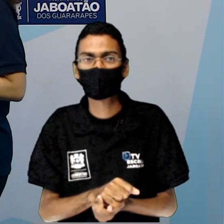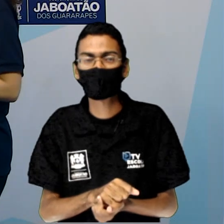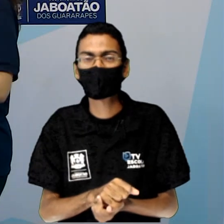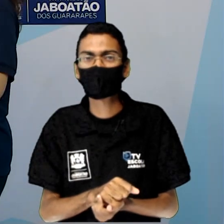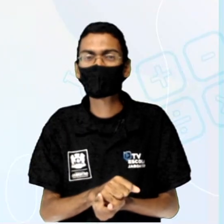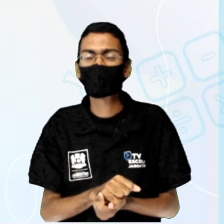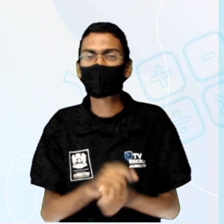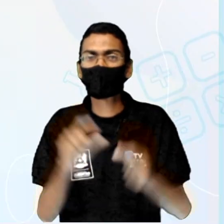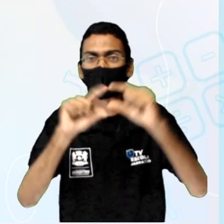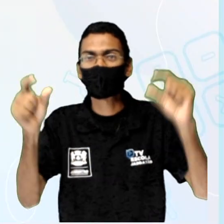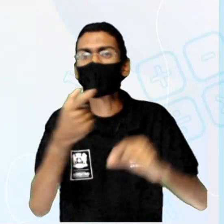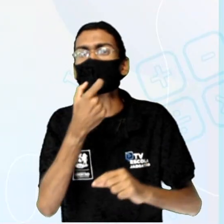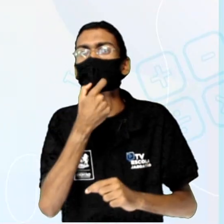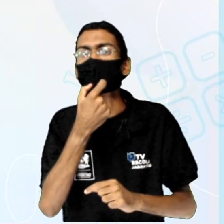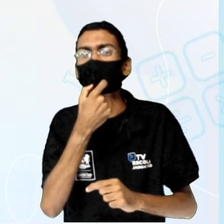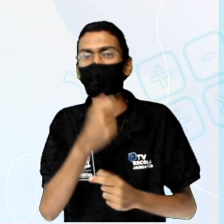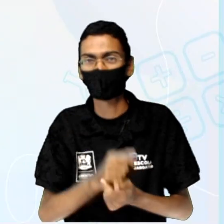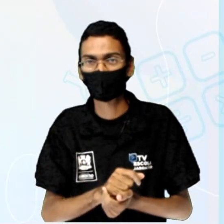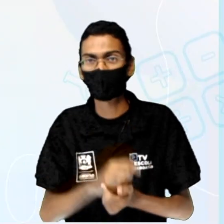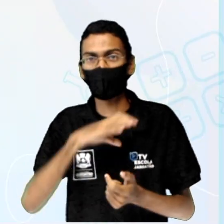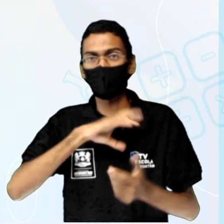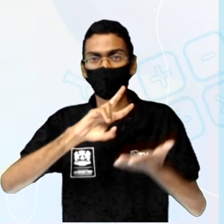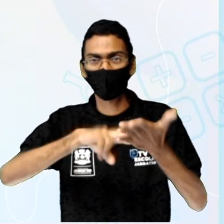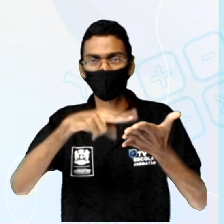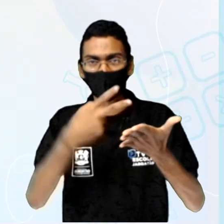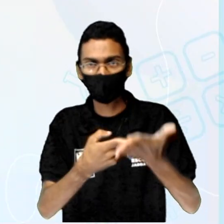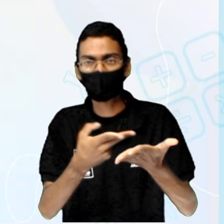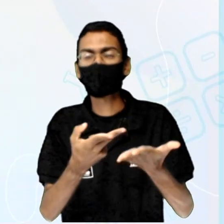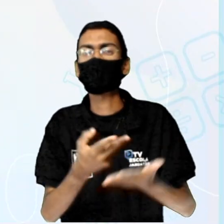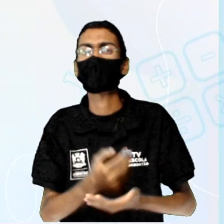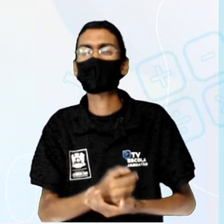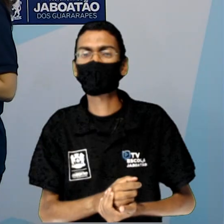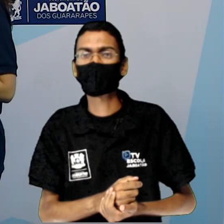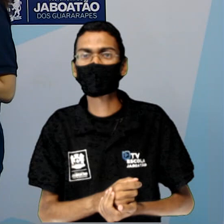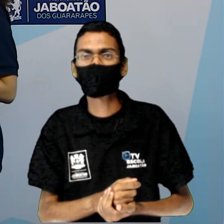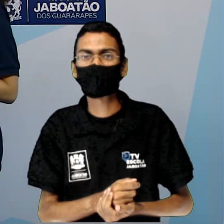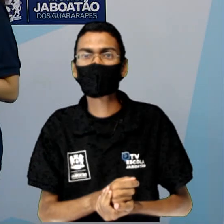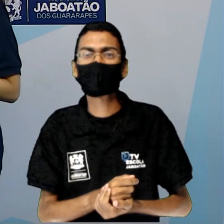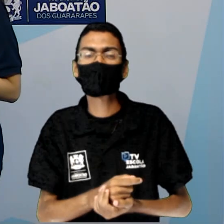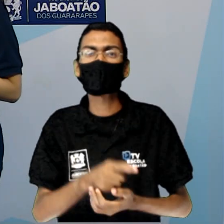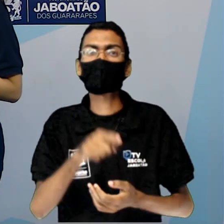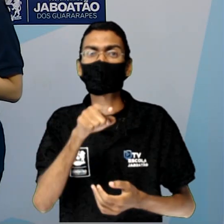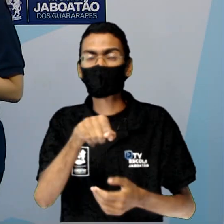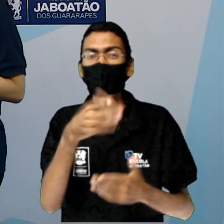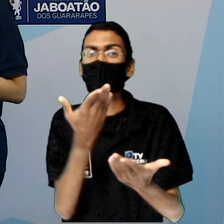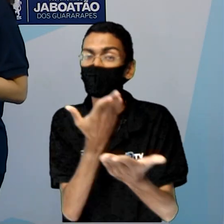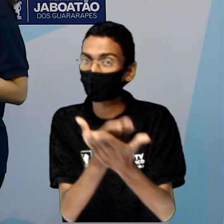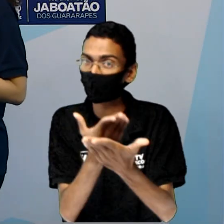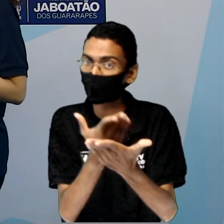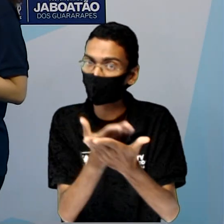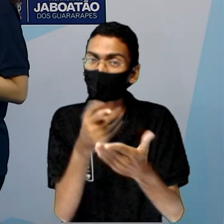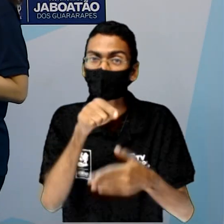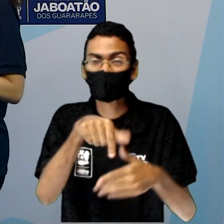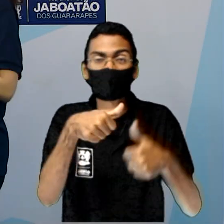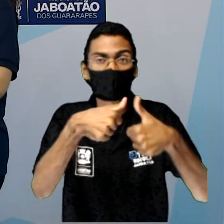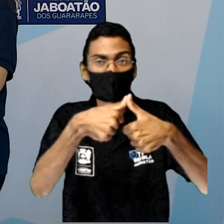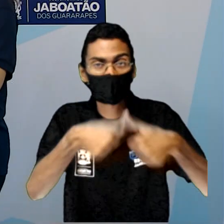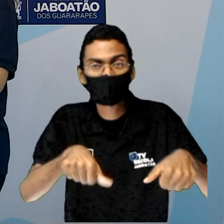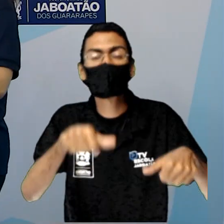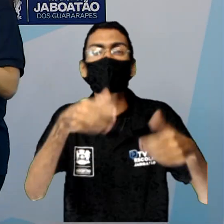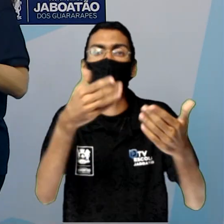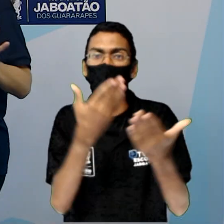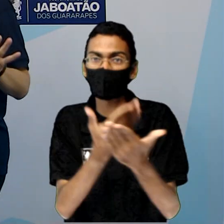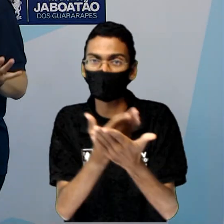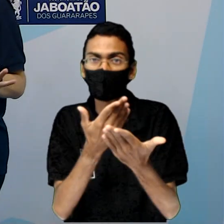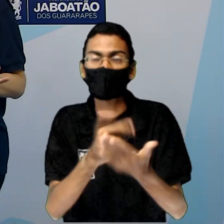She didn't watch TV yesterday. Aqui ela está estudando, certo? Então, ela